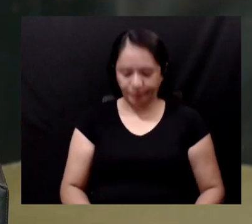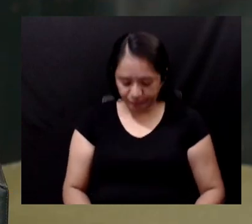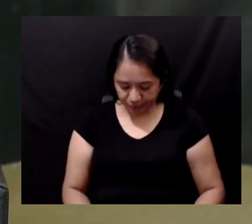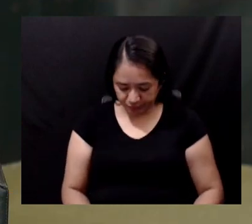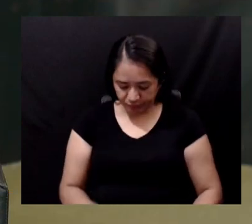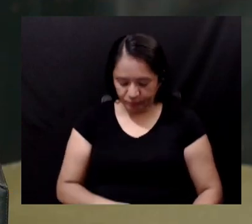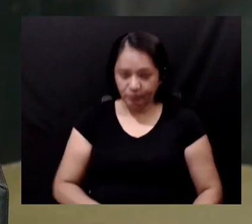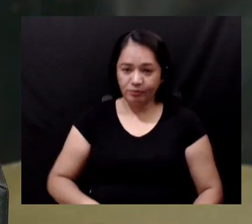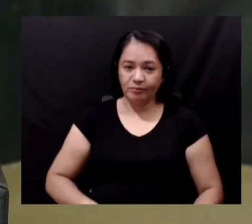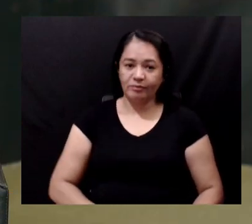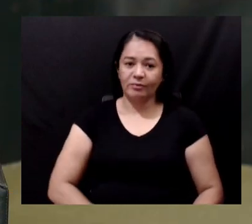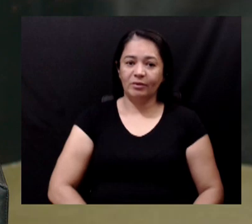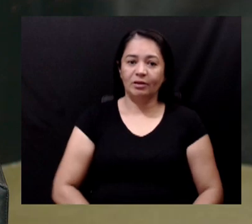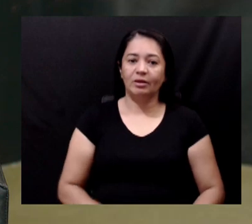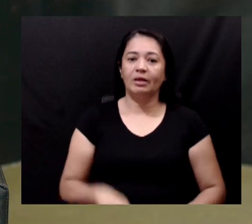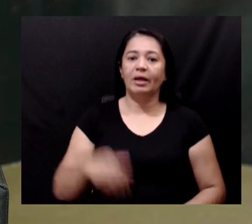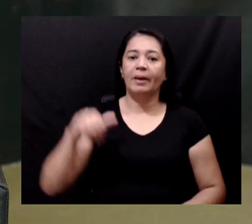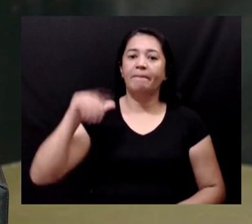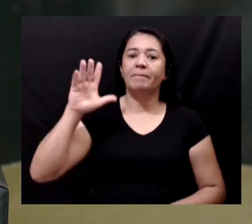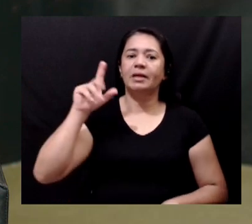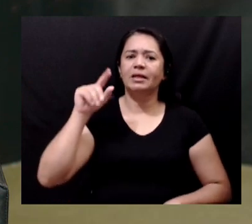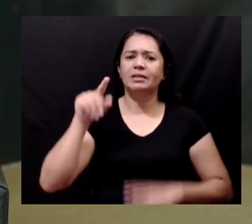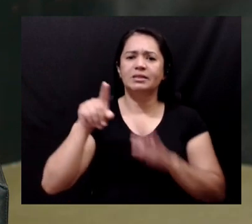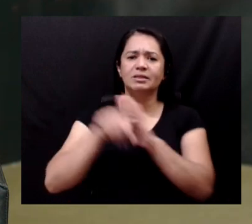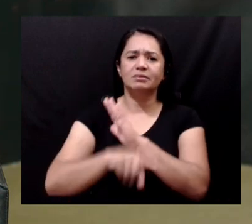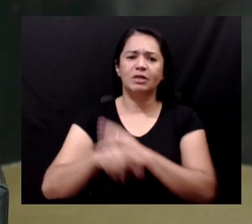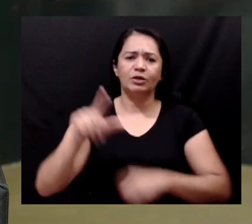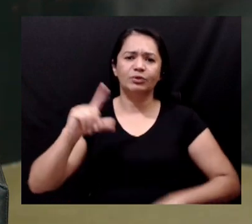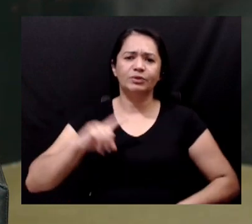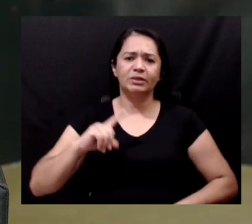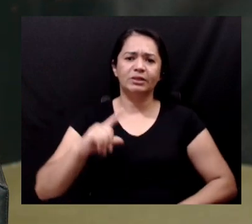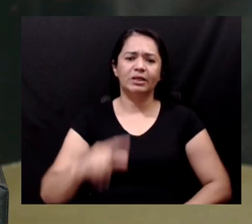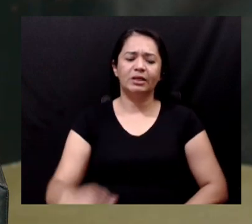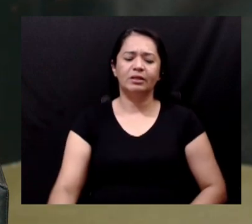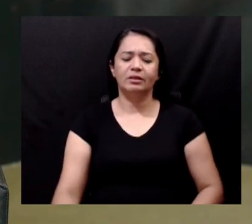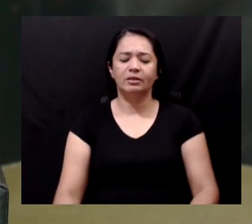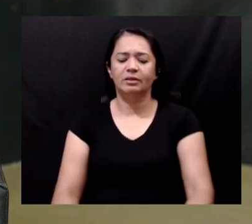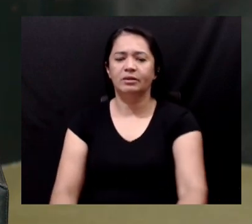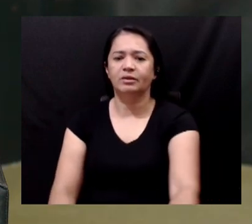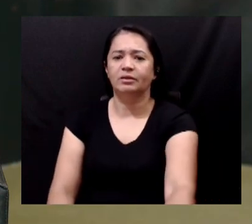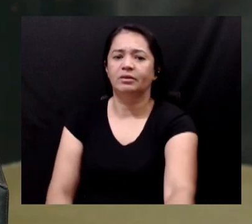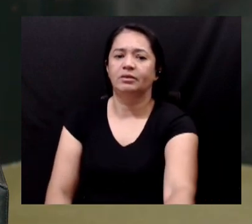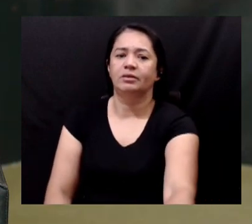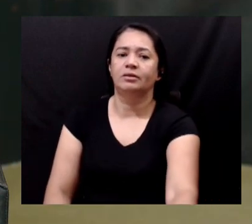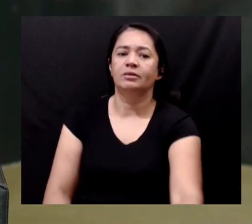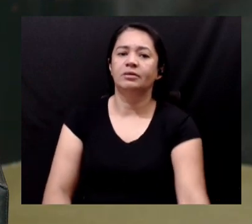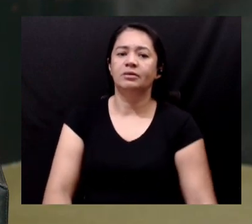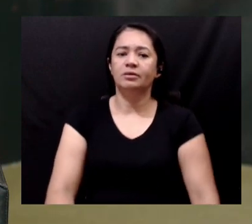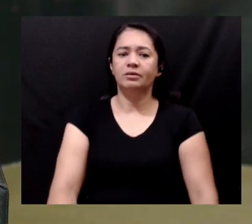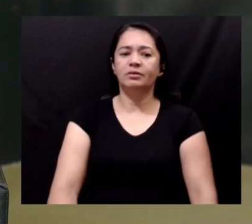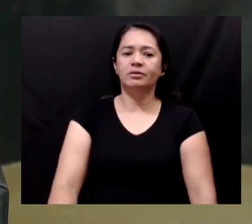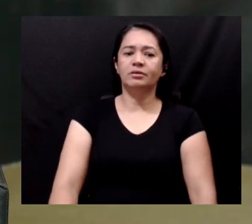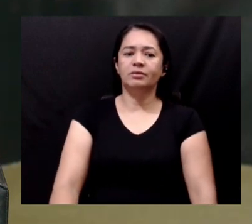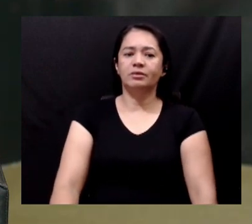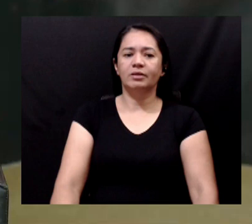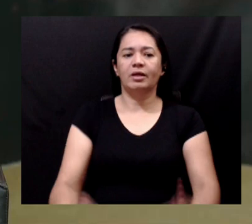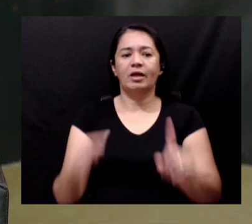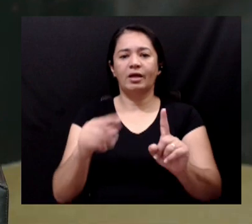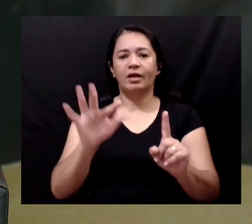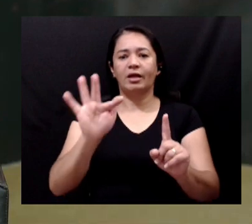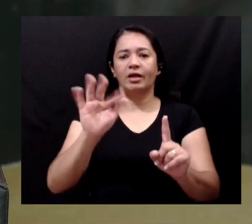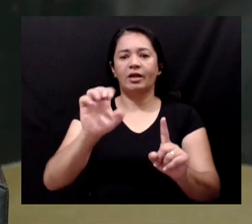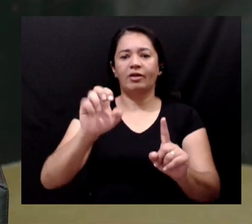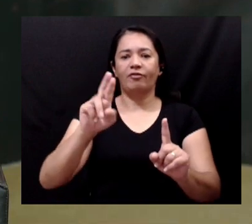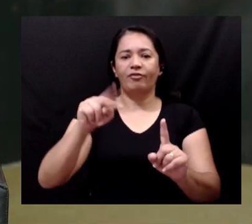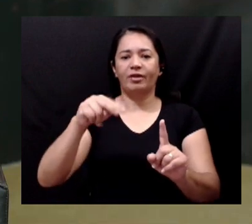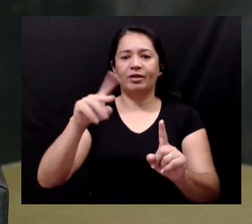perguntas, produção? Tem mais, dá tempo ainda antes de encerrar? Se tiver pode mandar para a gente, a Fernanda do Jardim Chapadão, assistindo a série